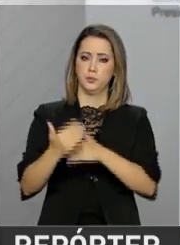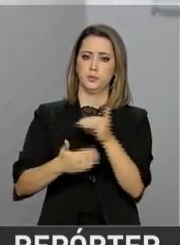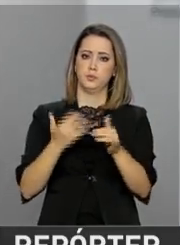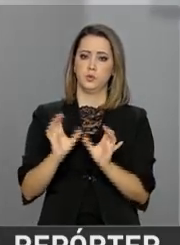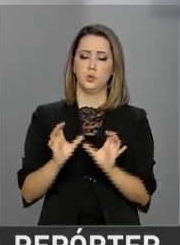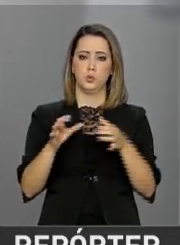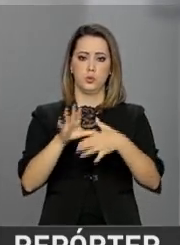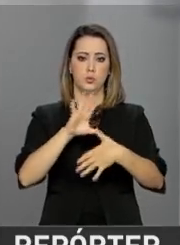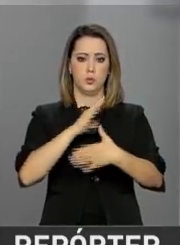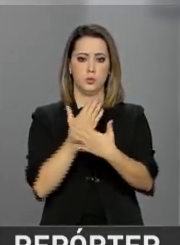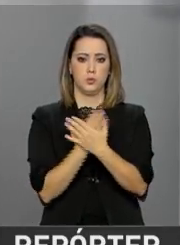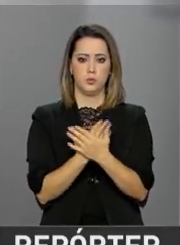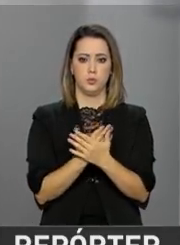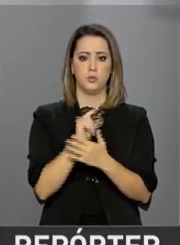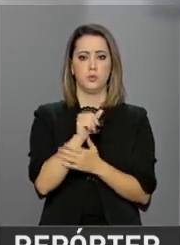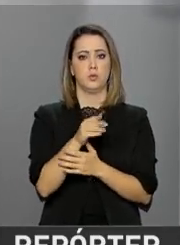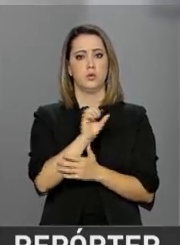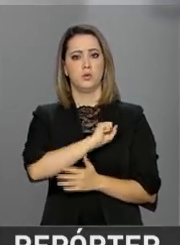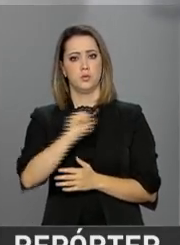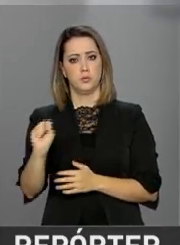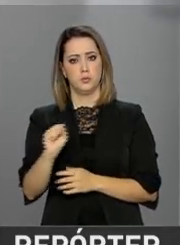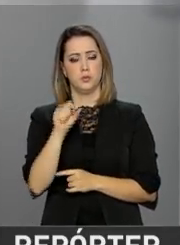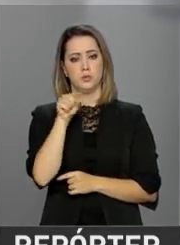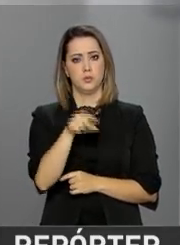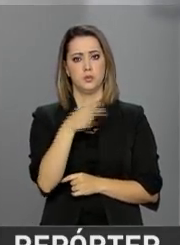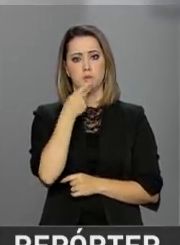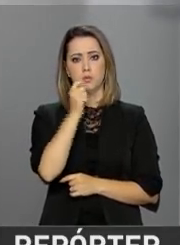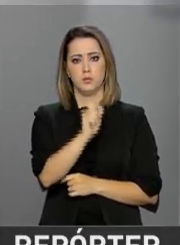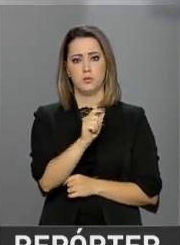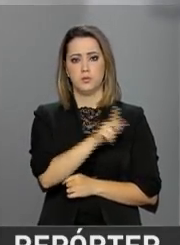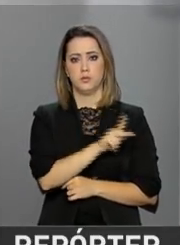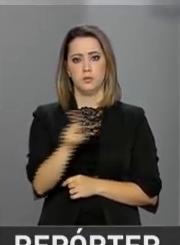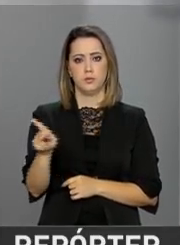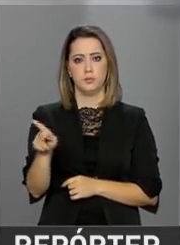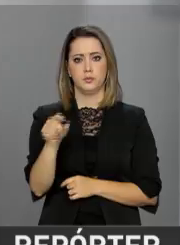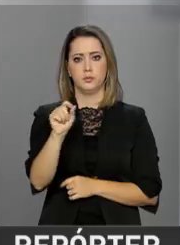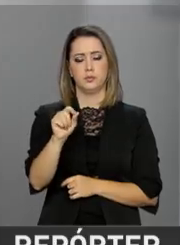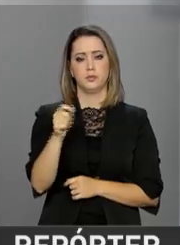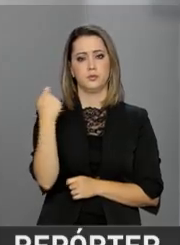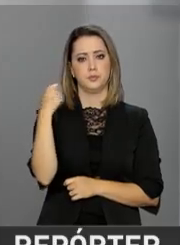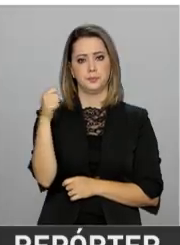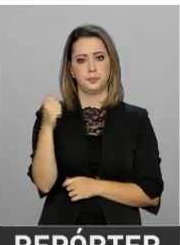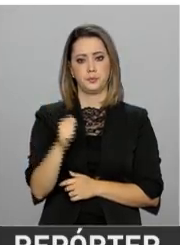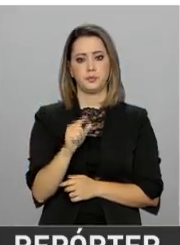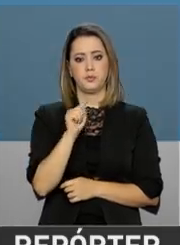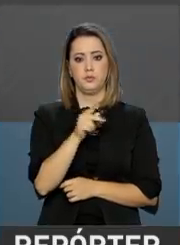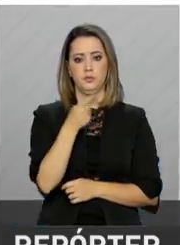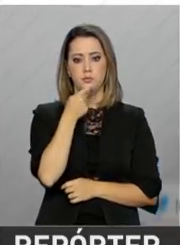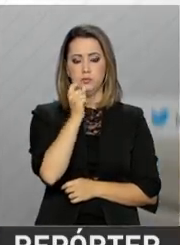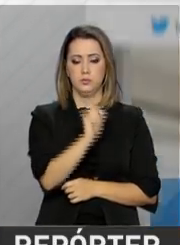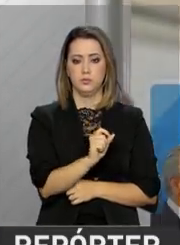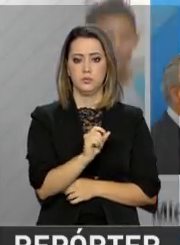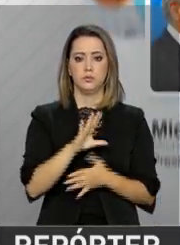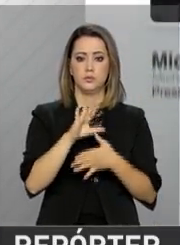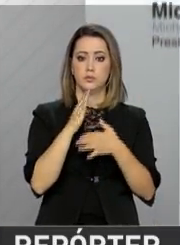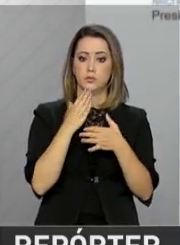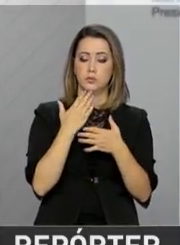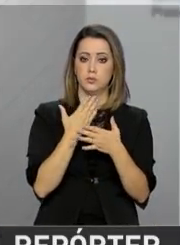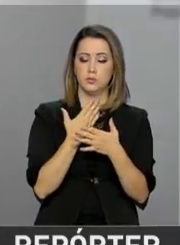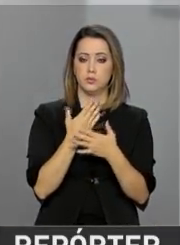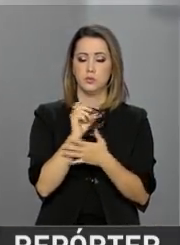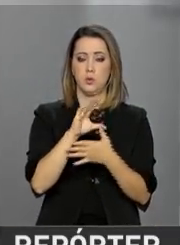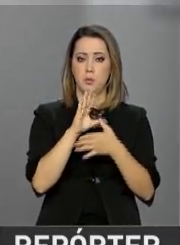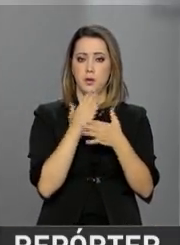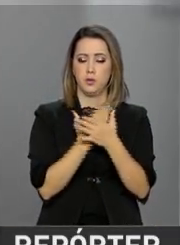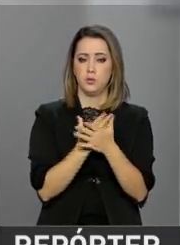alcançados pelo bloco no último semestre sob a presidência da Argentina. Segundo Temer, o Mercosul